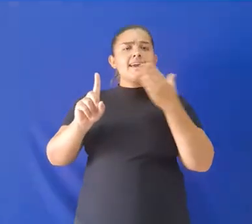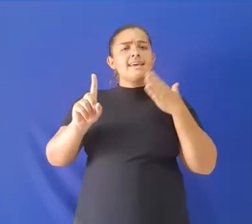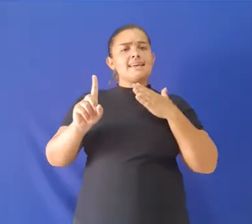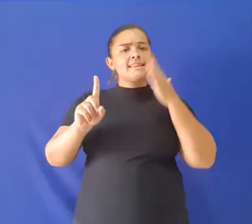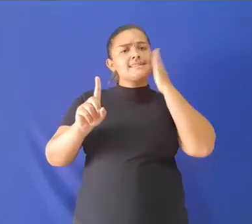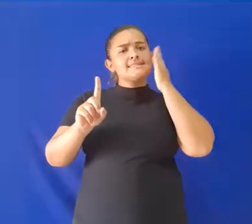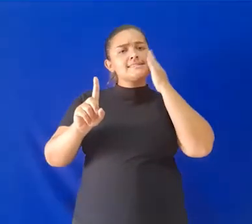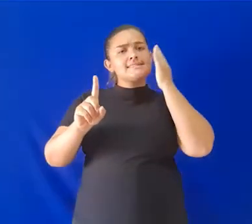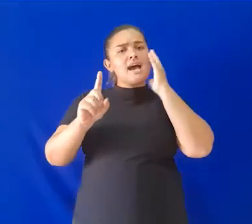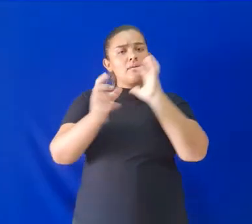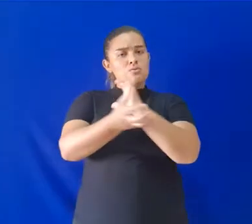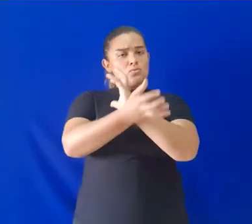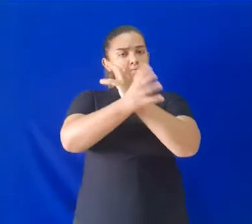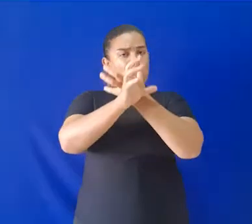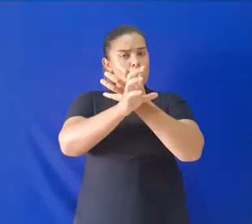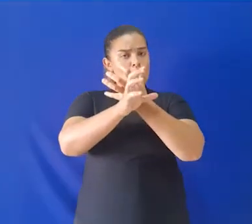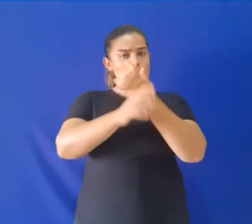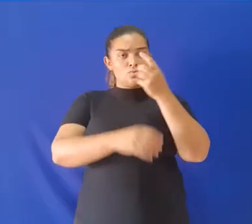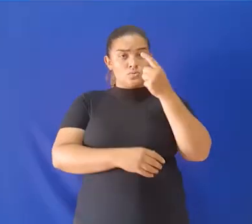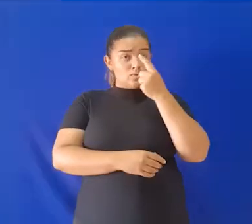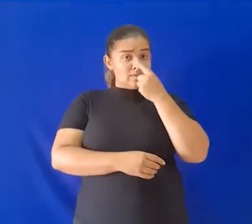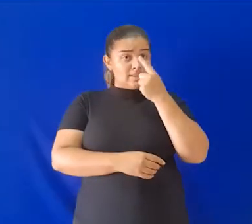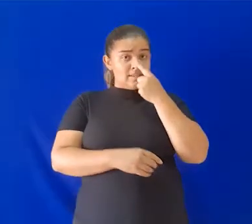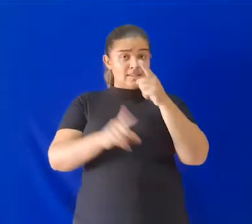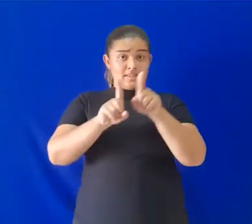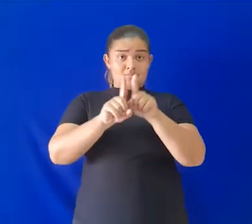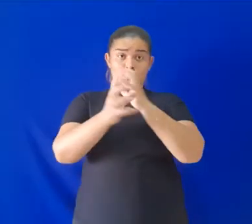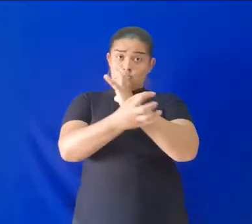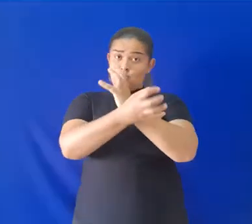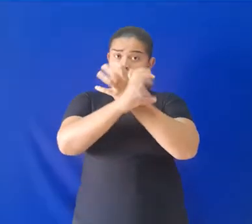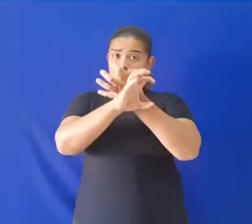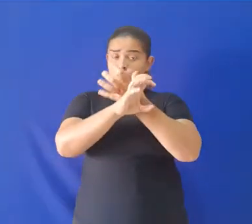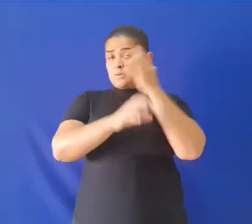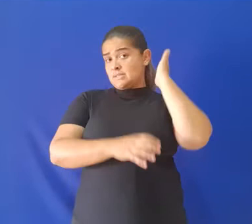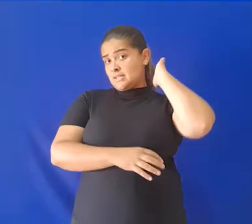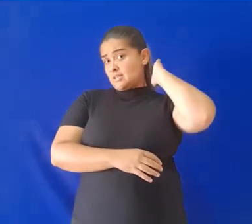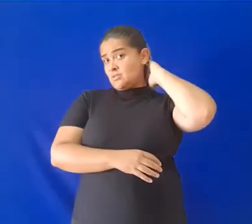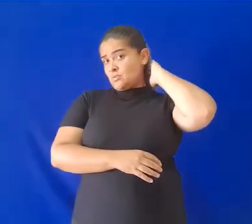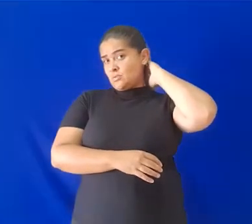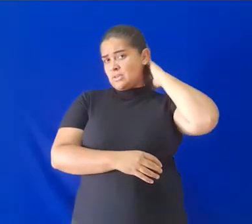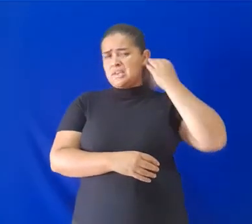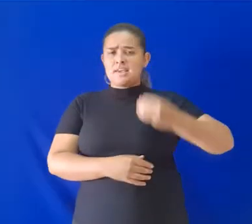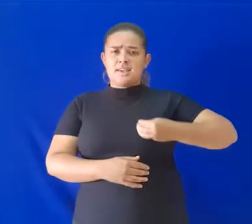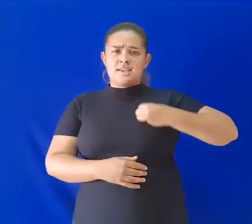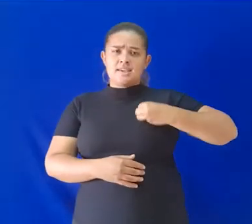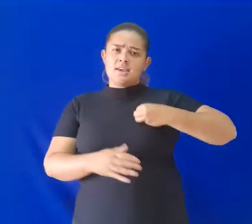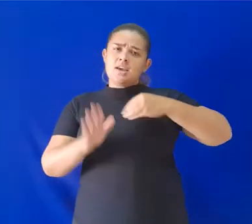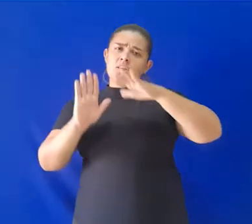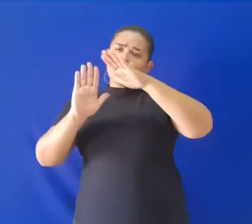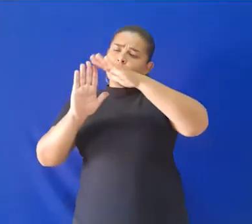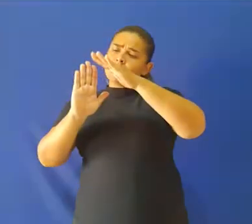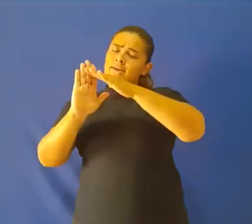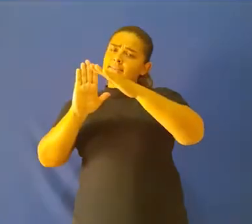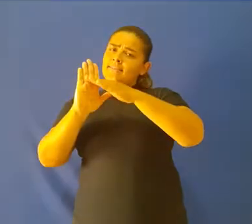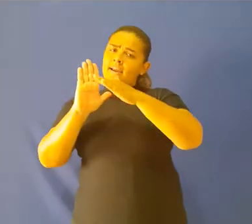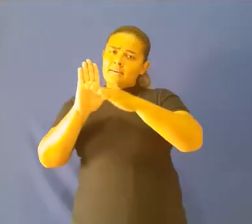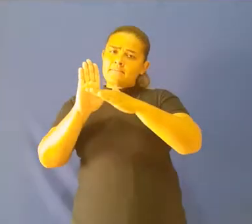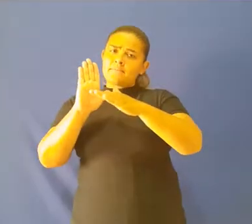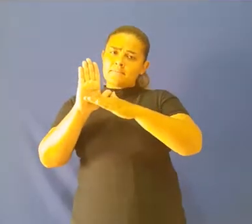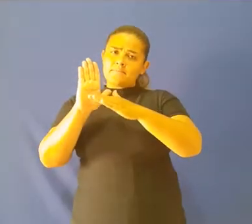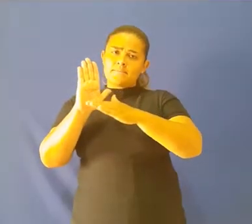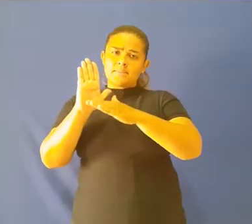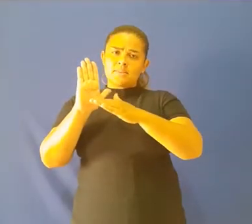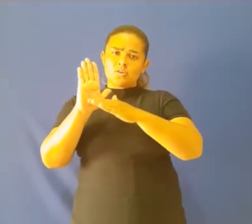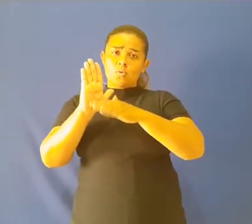mede o osso do nariz e o osso da nuca. E existe, né, uma, uma tabela de